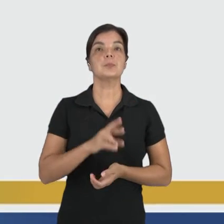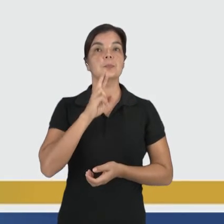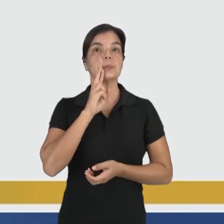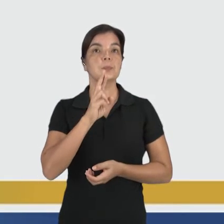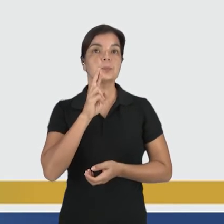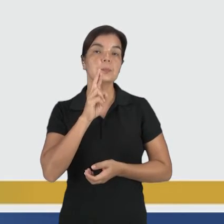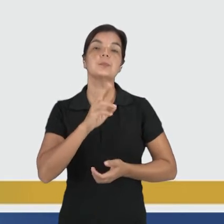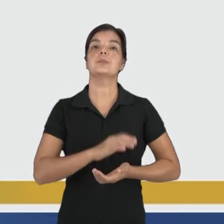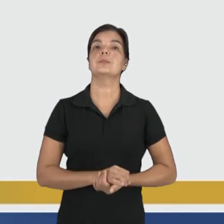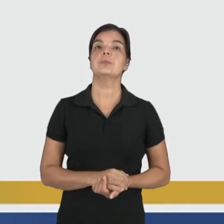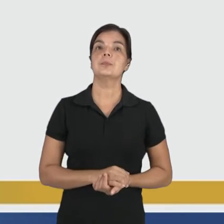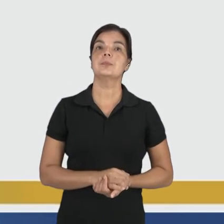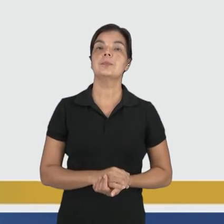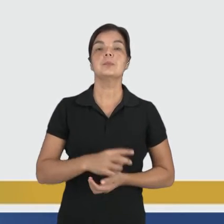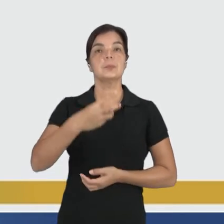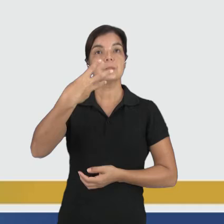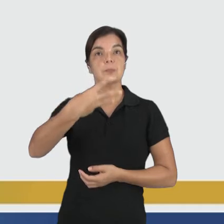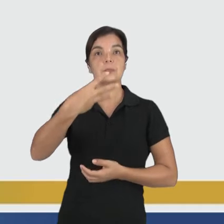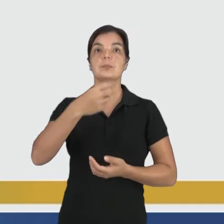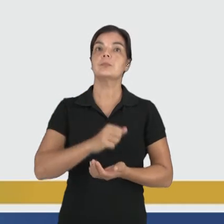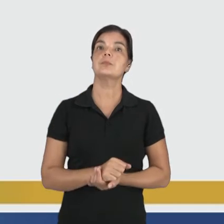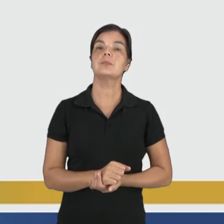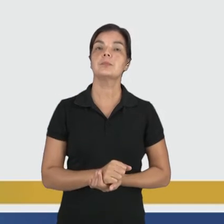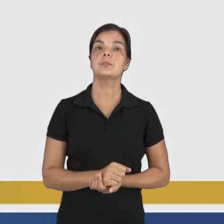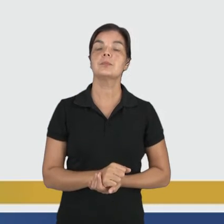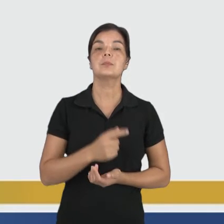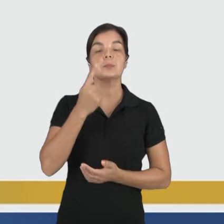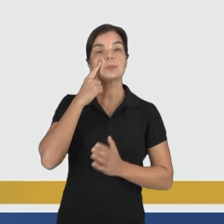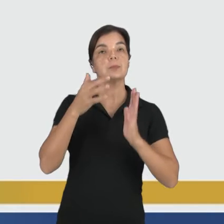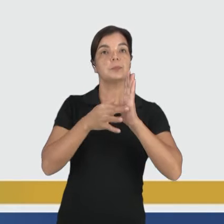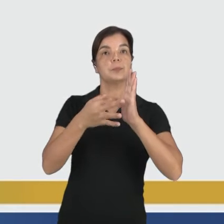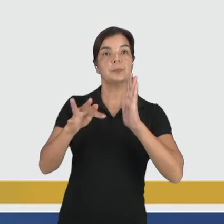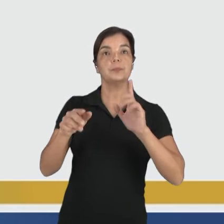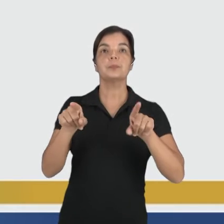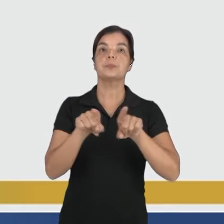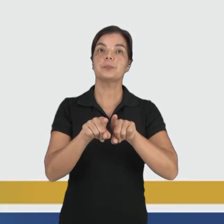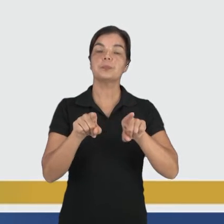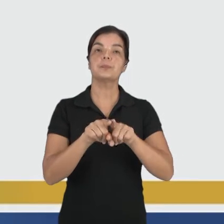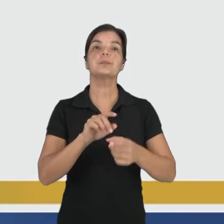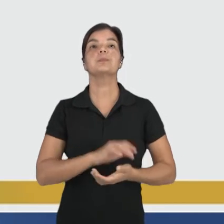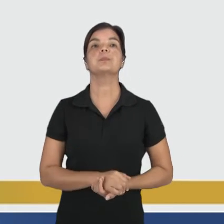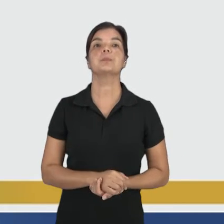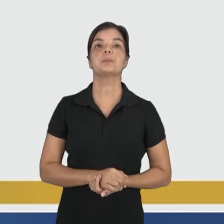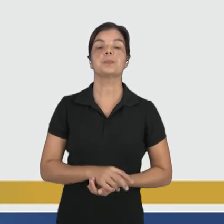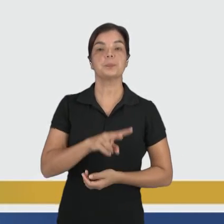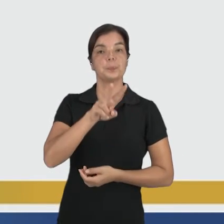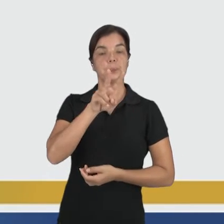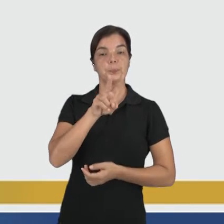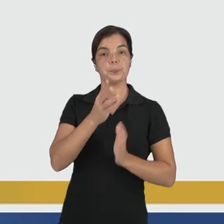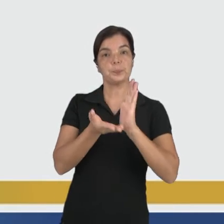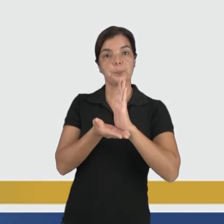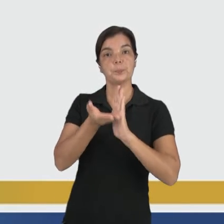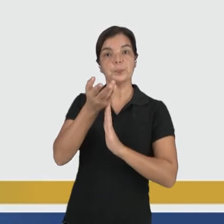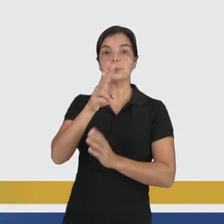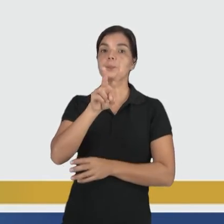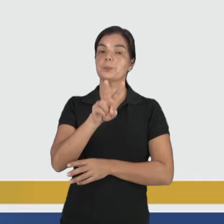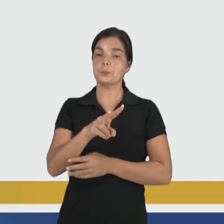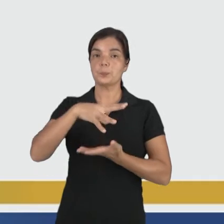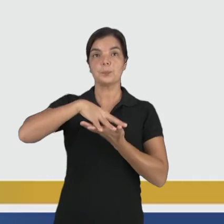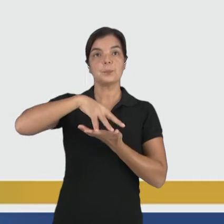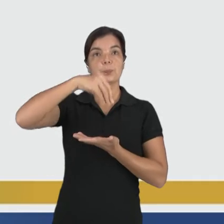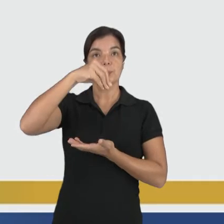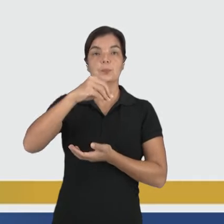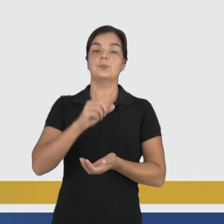por 3, tá? Então, na fórmula vai ficar da seguinte maneira, que o volume do cone é